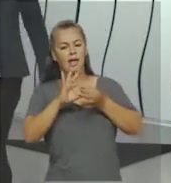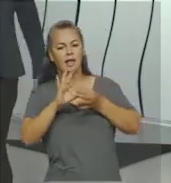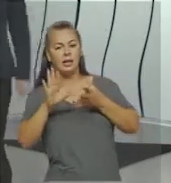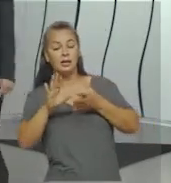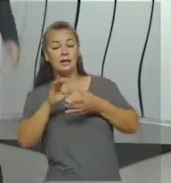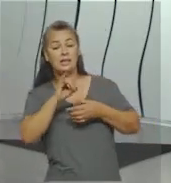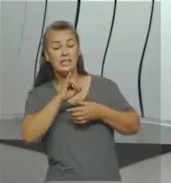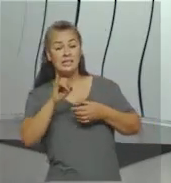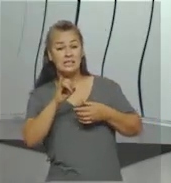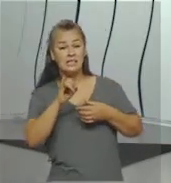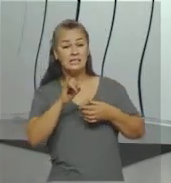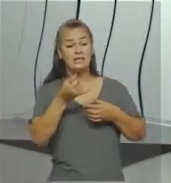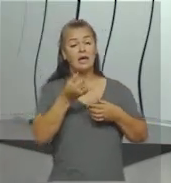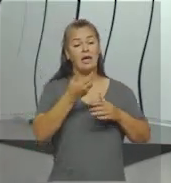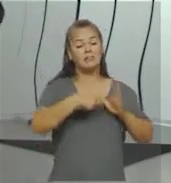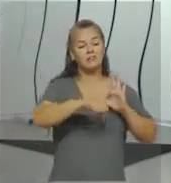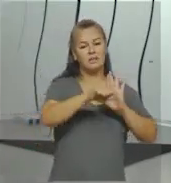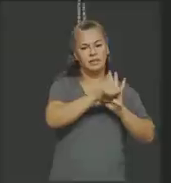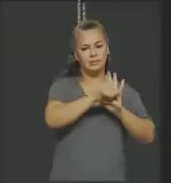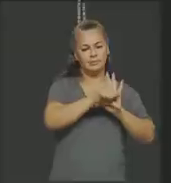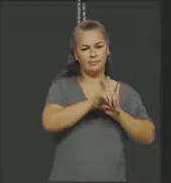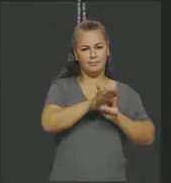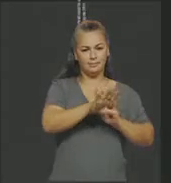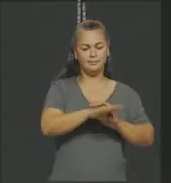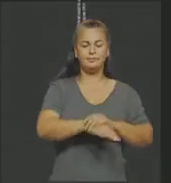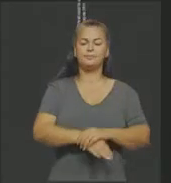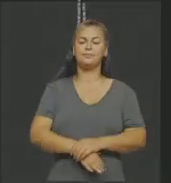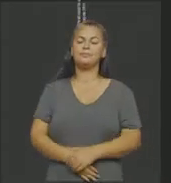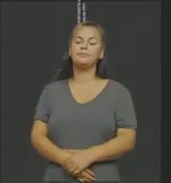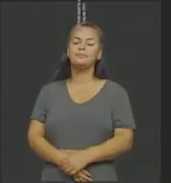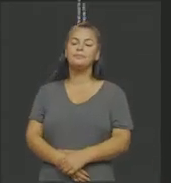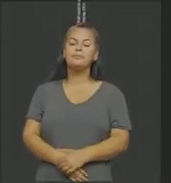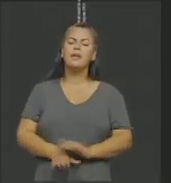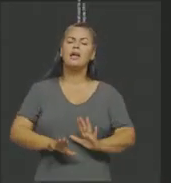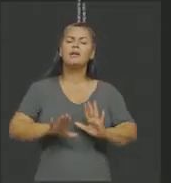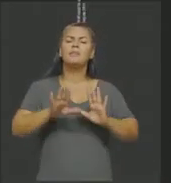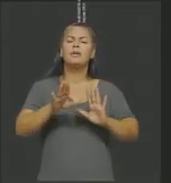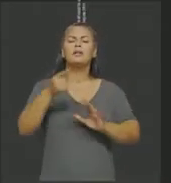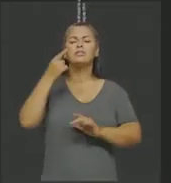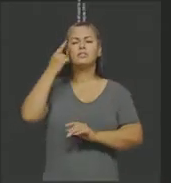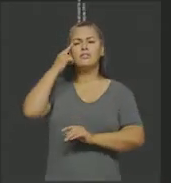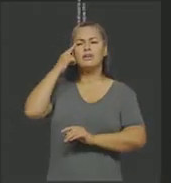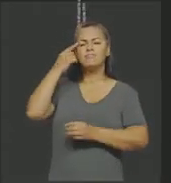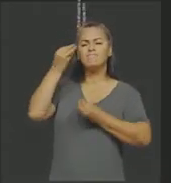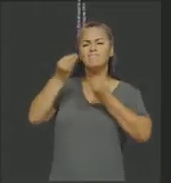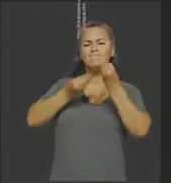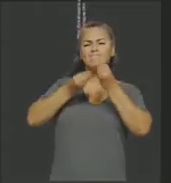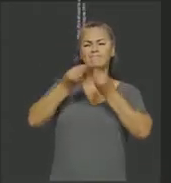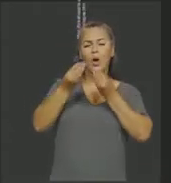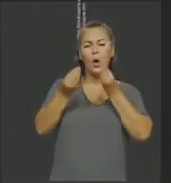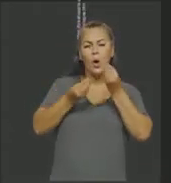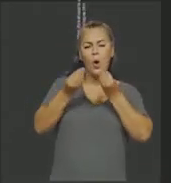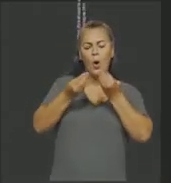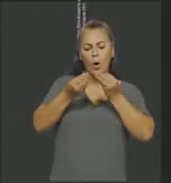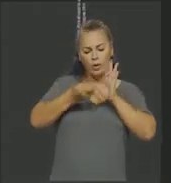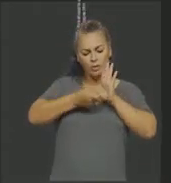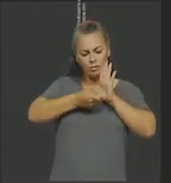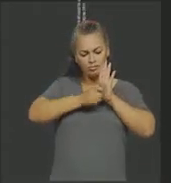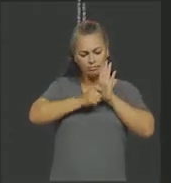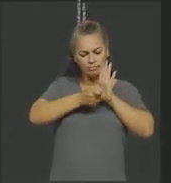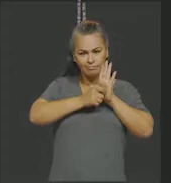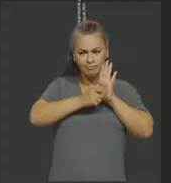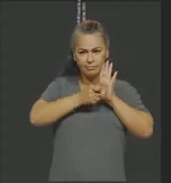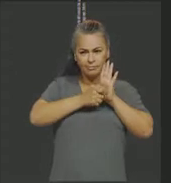Como que a droga age no sistema nervoso? Vamos lembrar das sinapses? Lembram que um